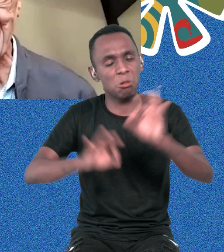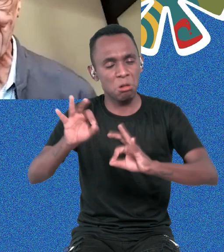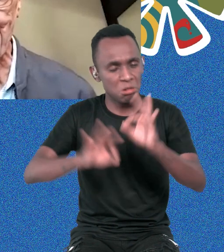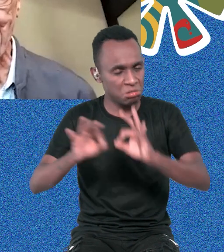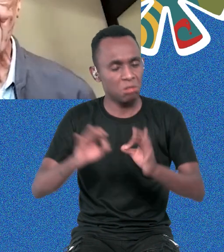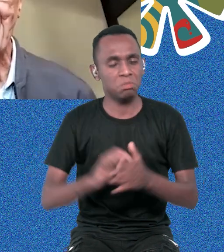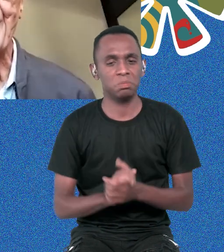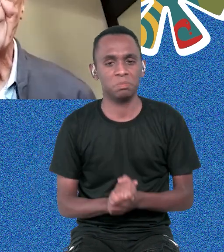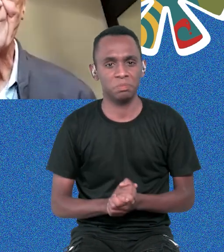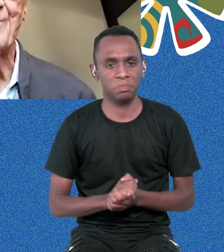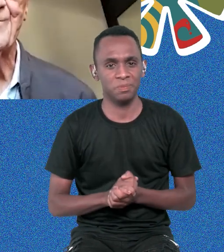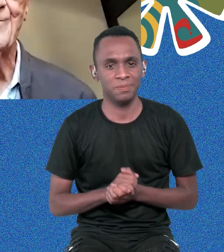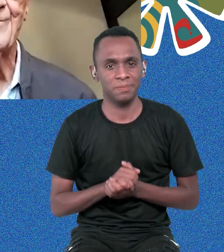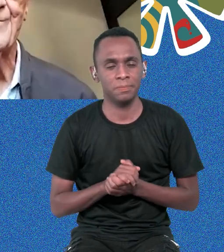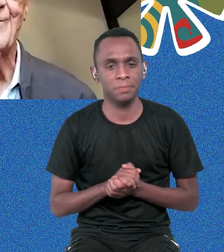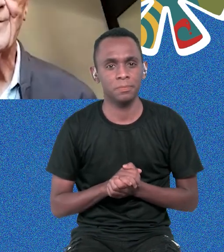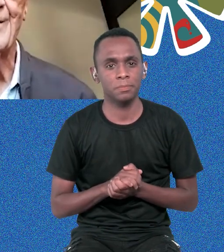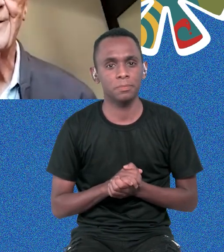neste sentido.